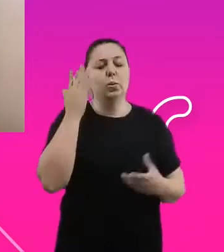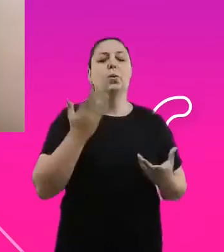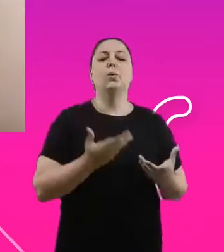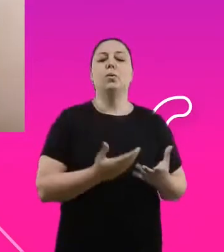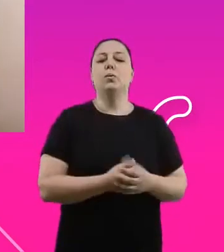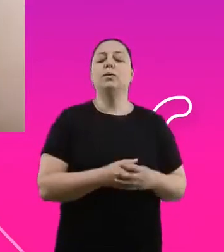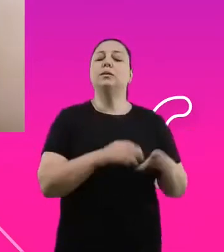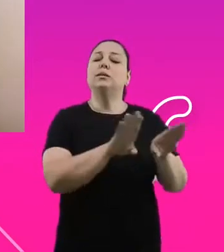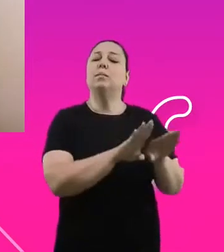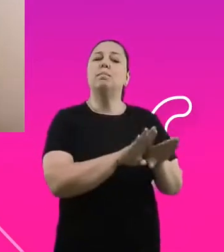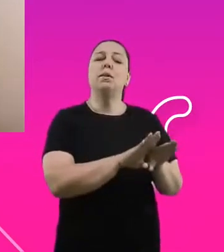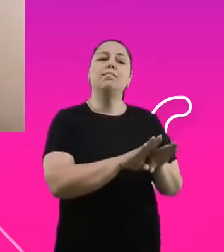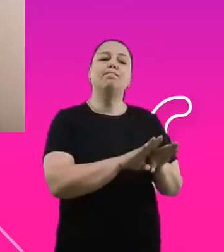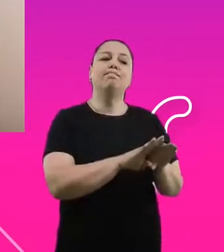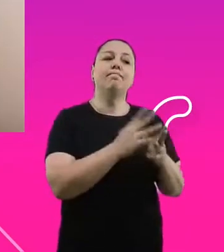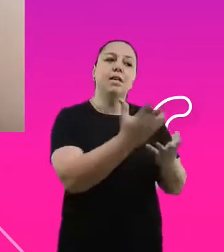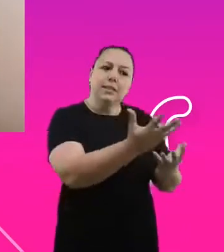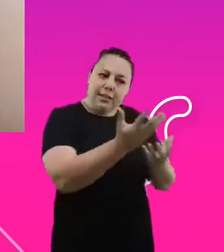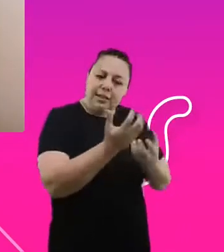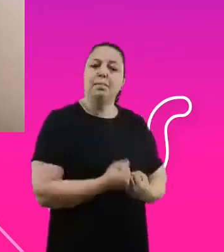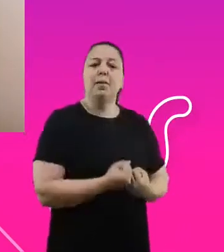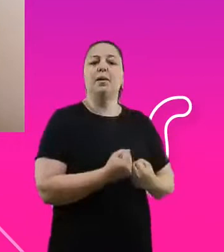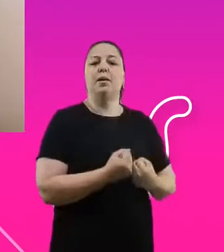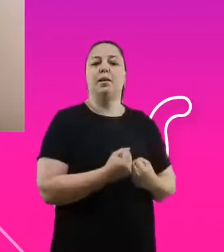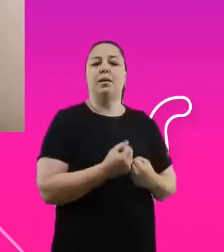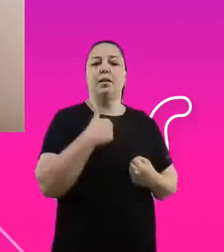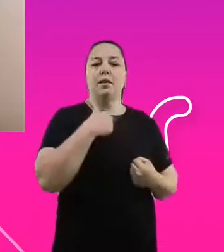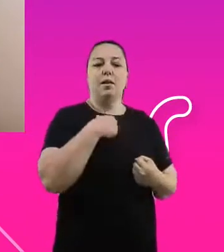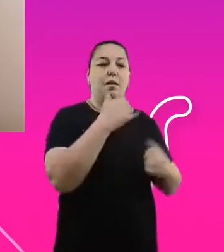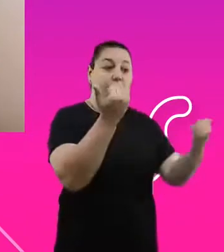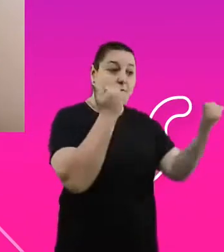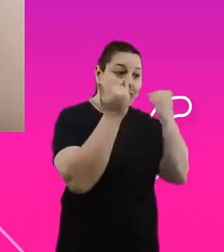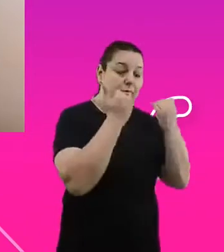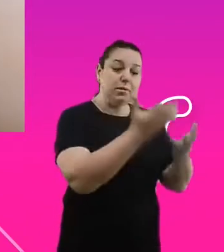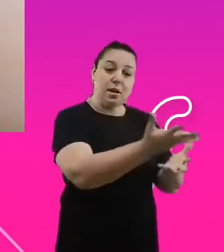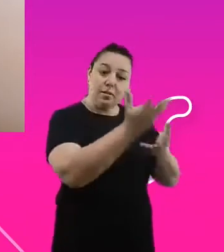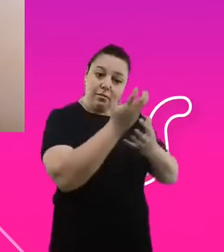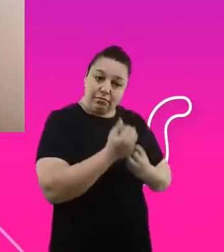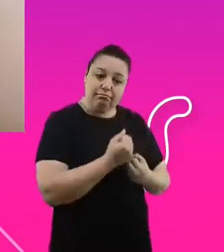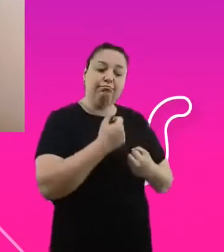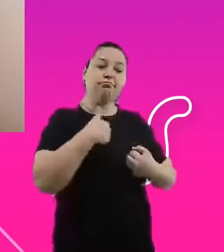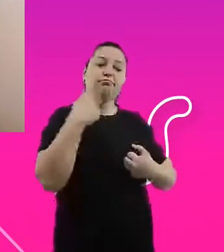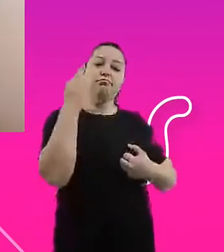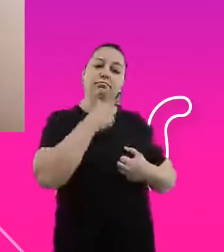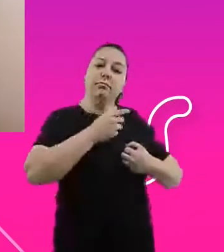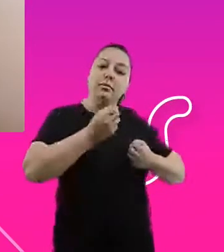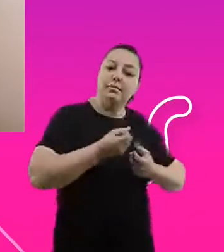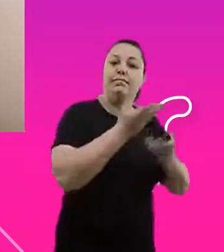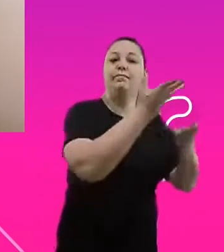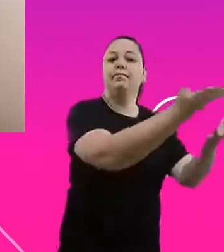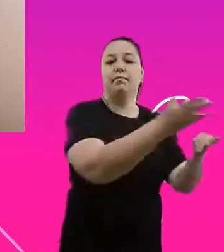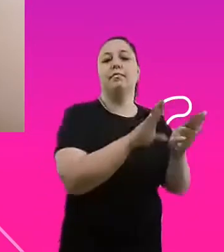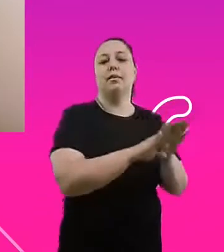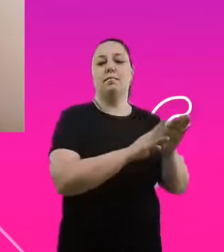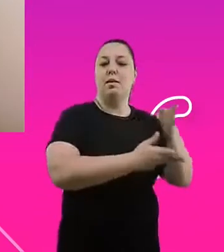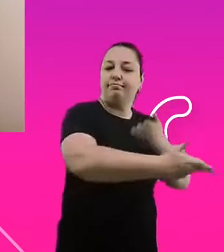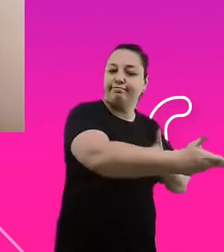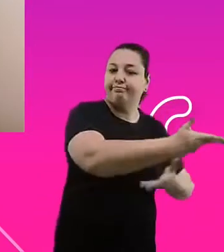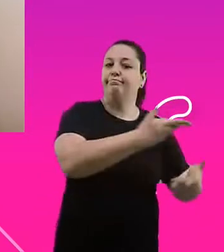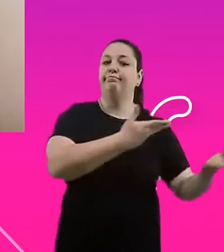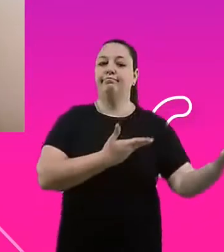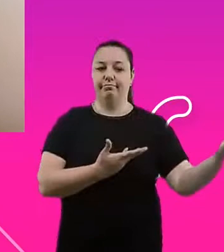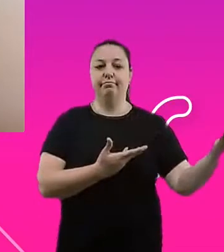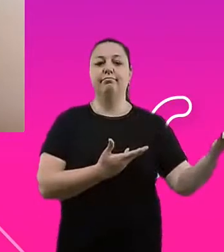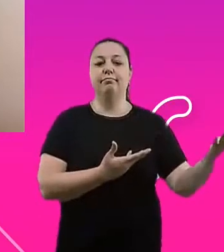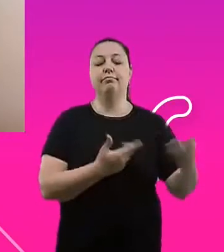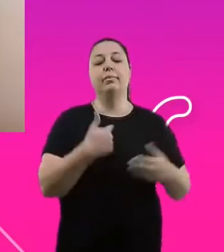receber a mensagem do outro lado, né? Responder as mensagens quando eu realmente estou presente e atenta na mensagem que eu vou mandar para essa pessoa, para eu